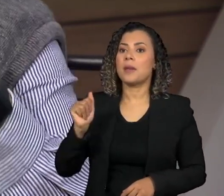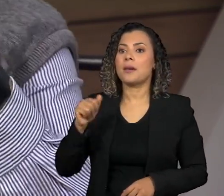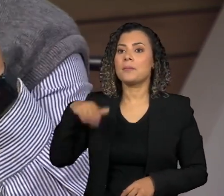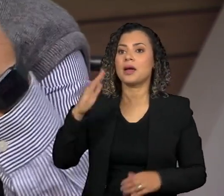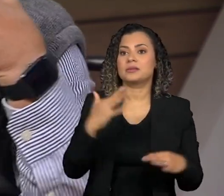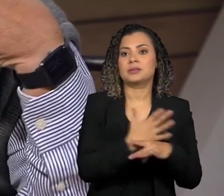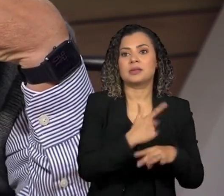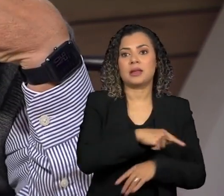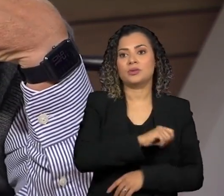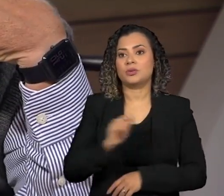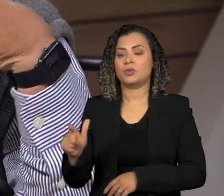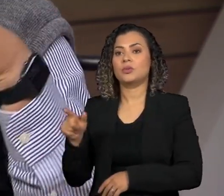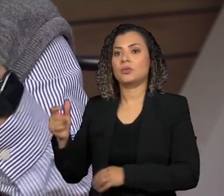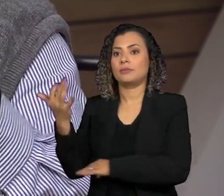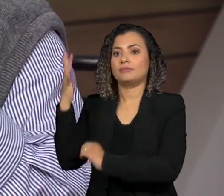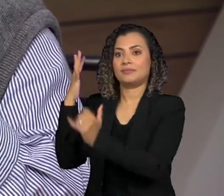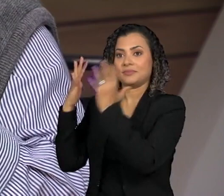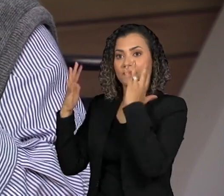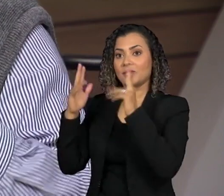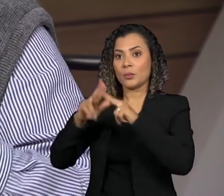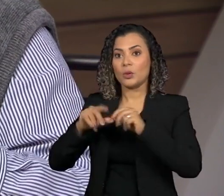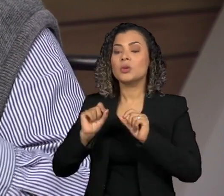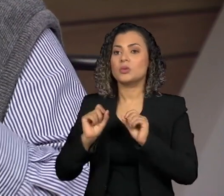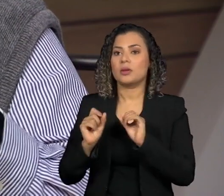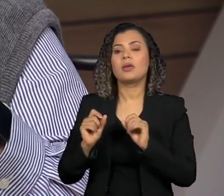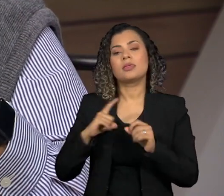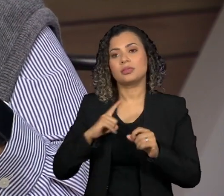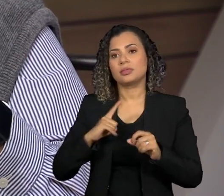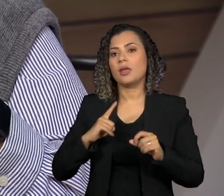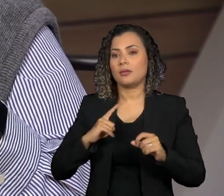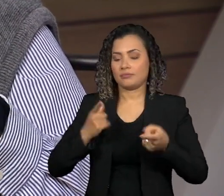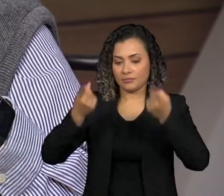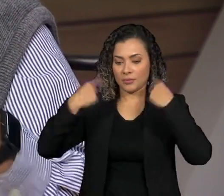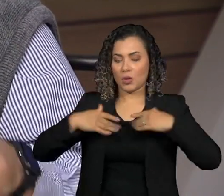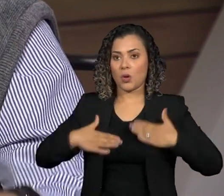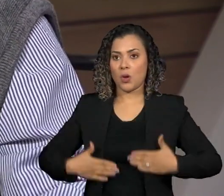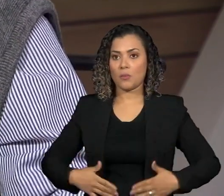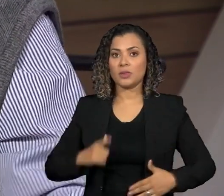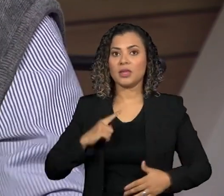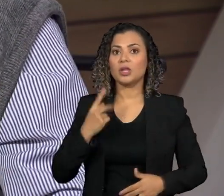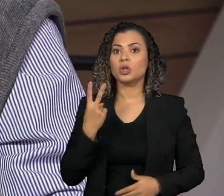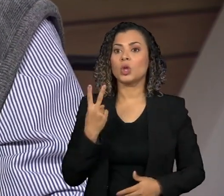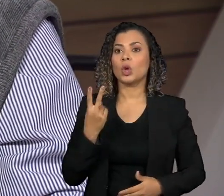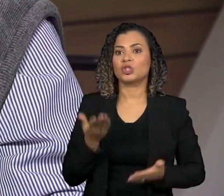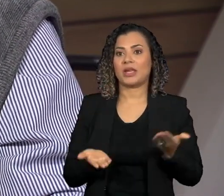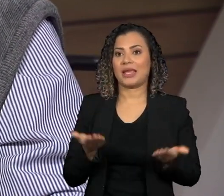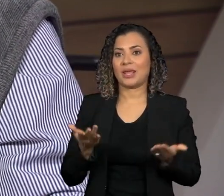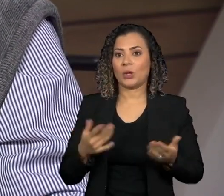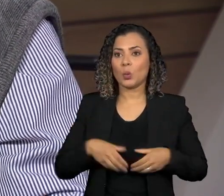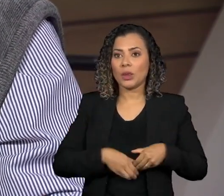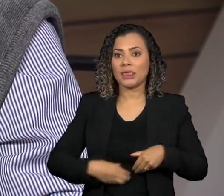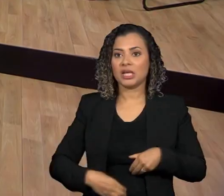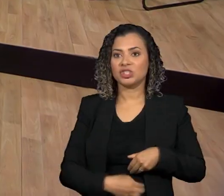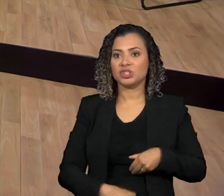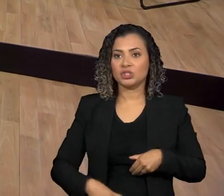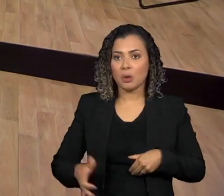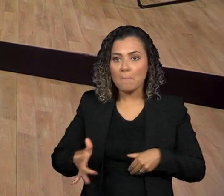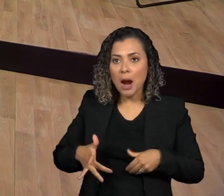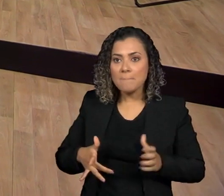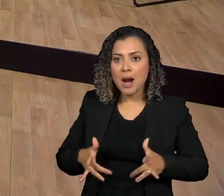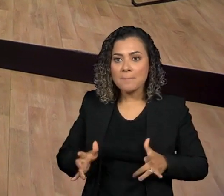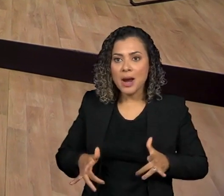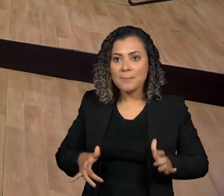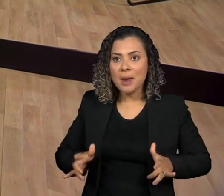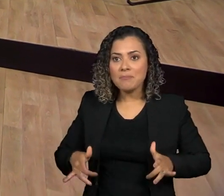mesmo a nossa microbiota, a gente tem mais ou menos, Andresa, uns 2 quilos de bactéria no intestino, que ajudam